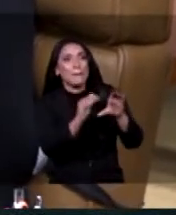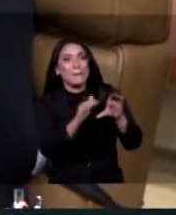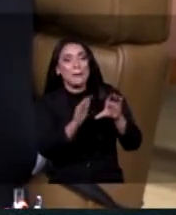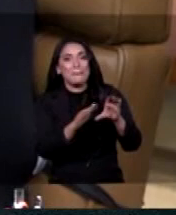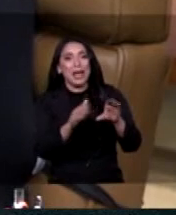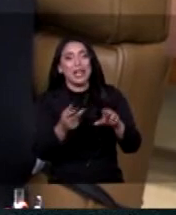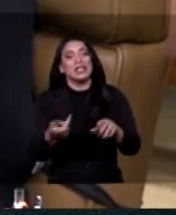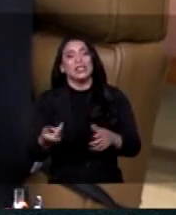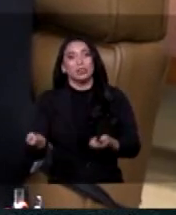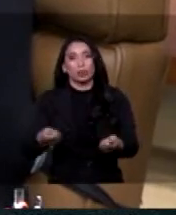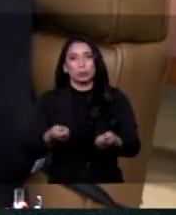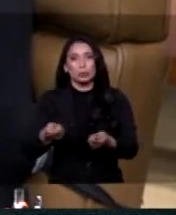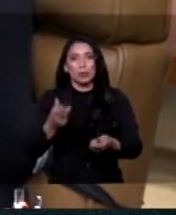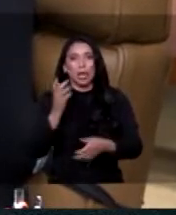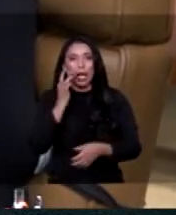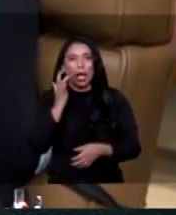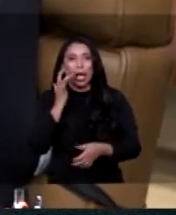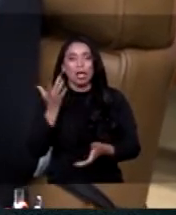plantio,